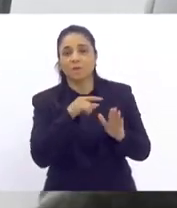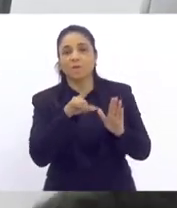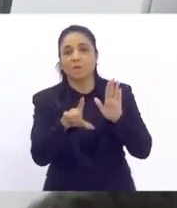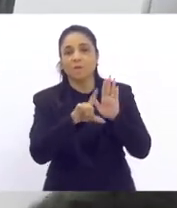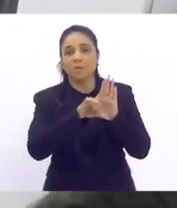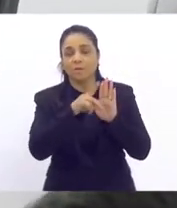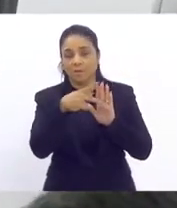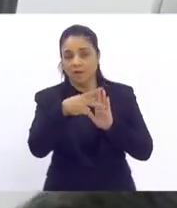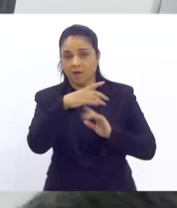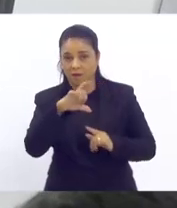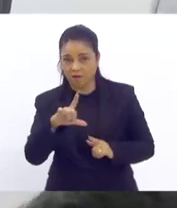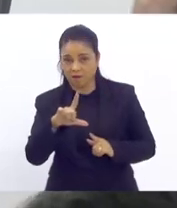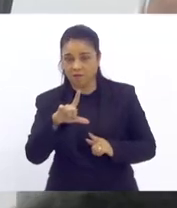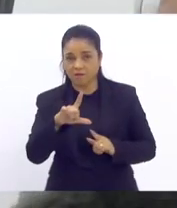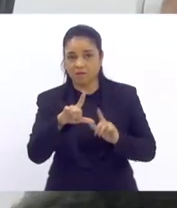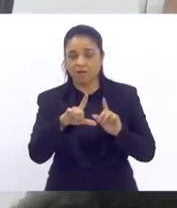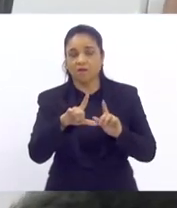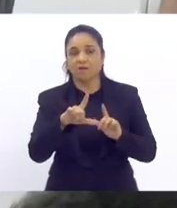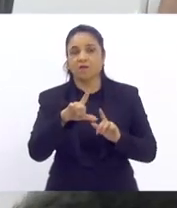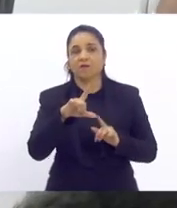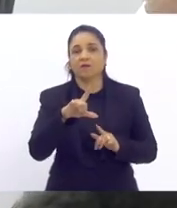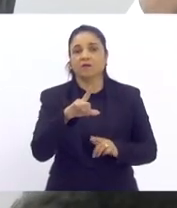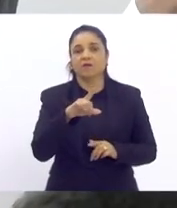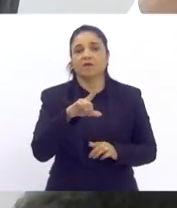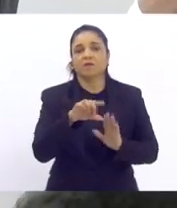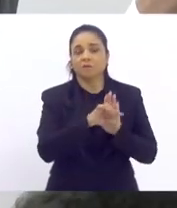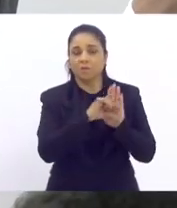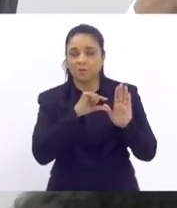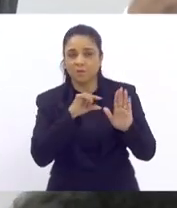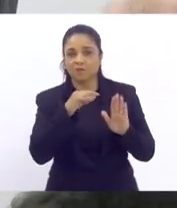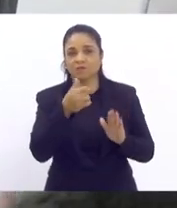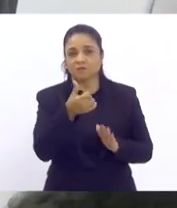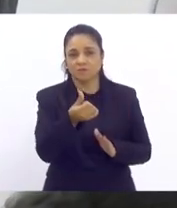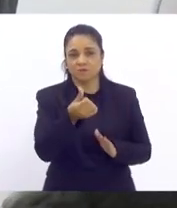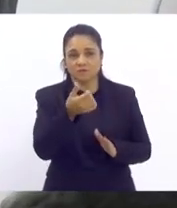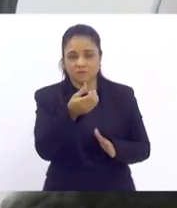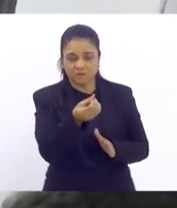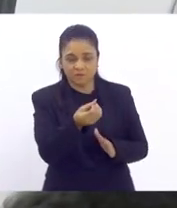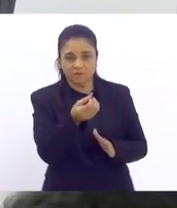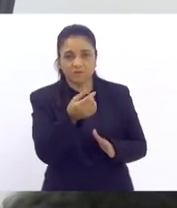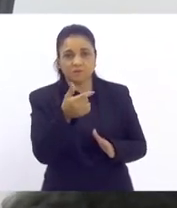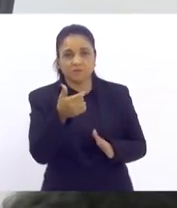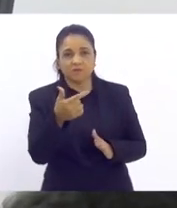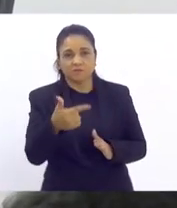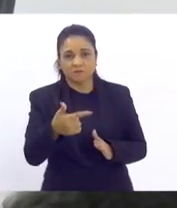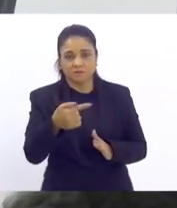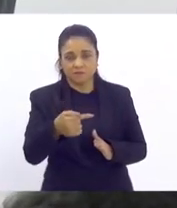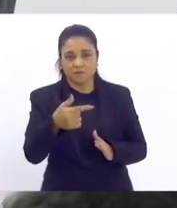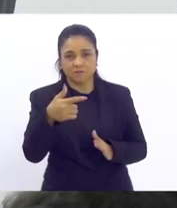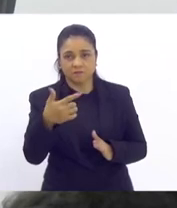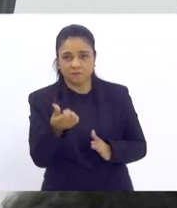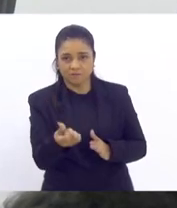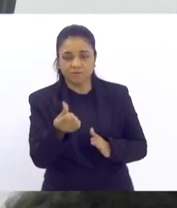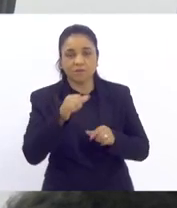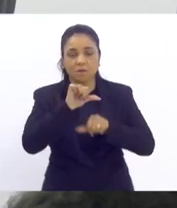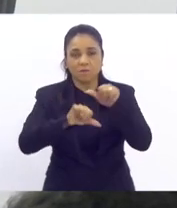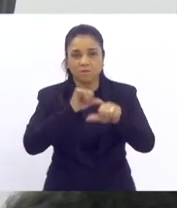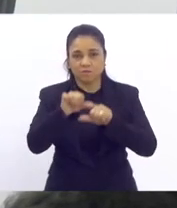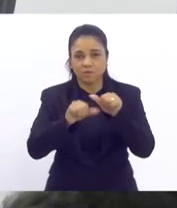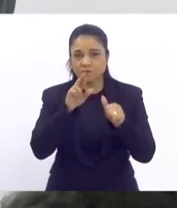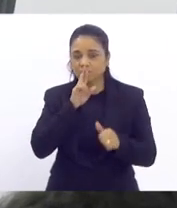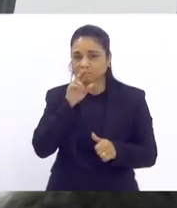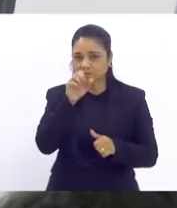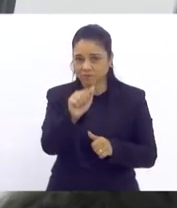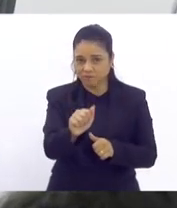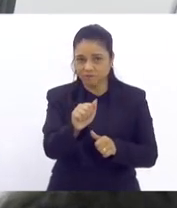PL número 6076 de 22 de autoria Deputado Rodrigo Bacelar que altera a redação da Lei